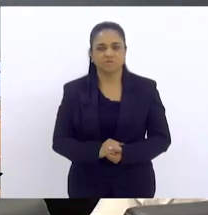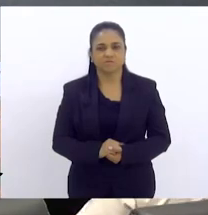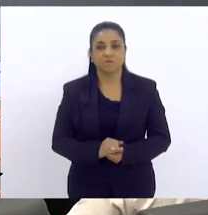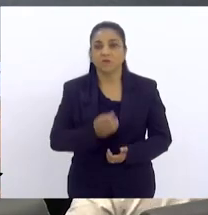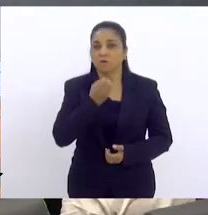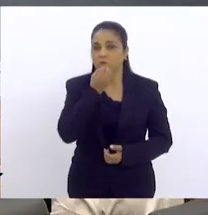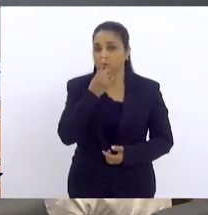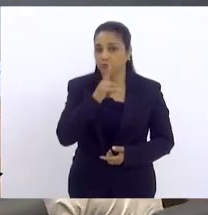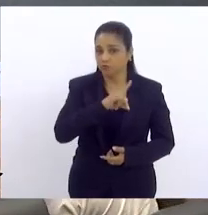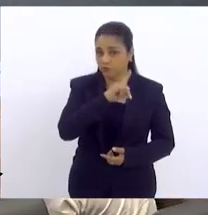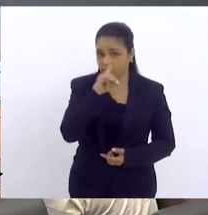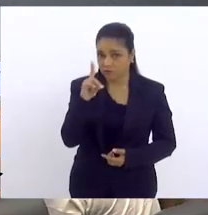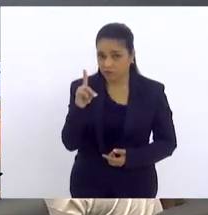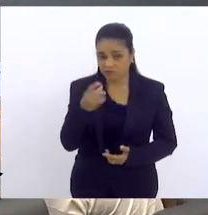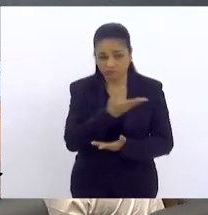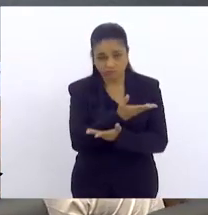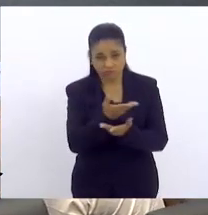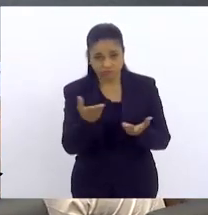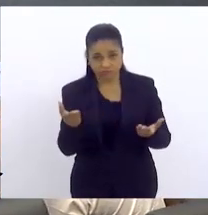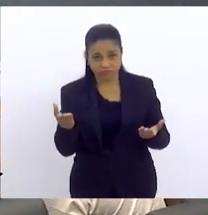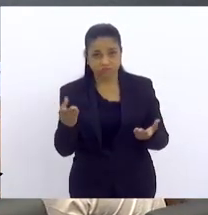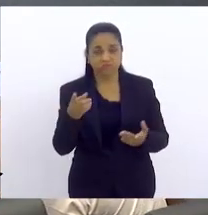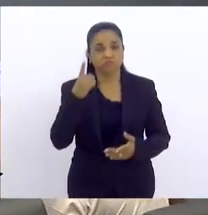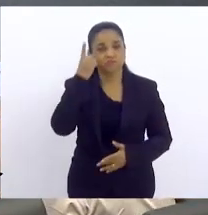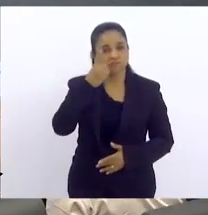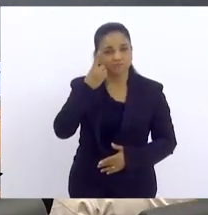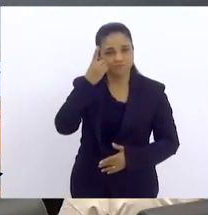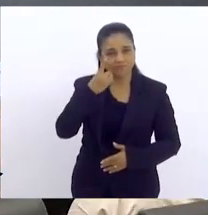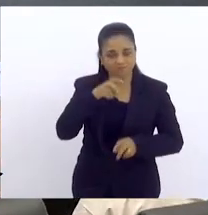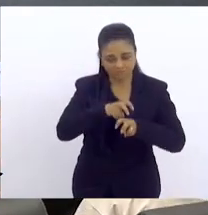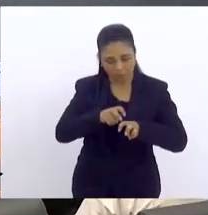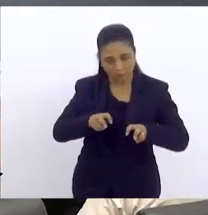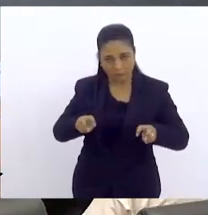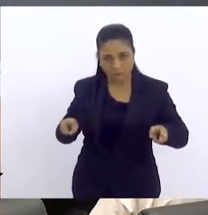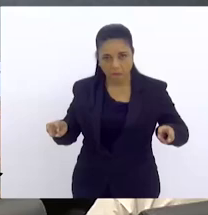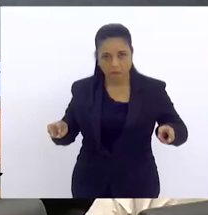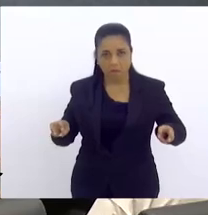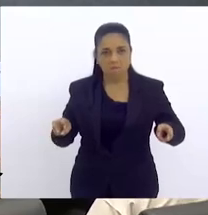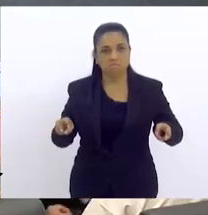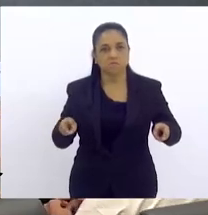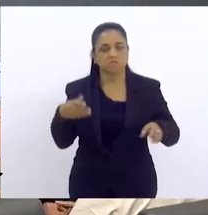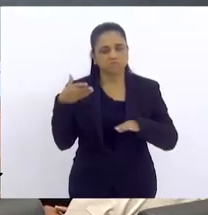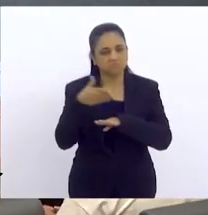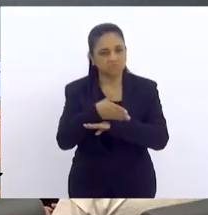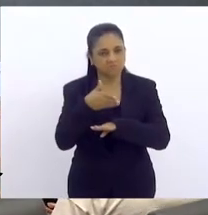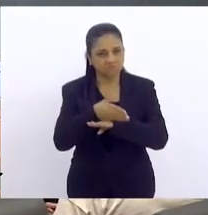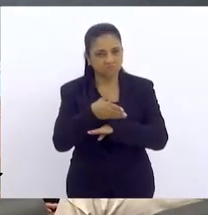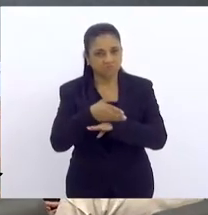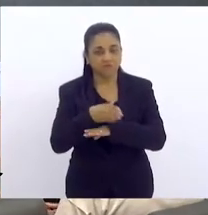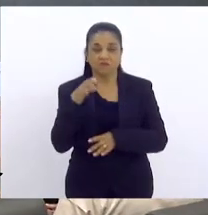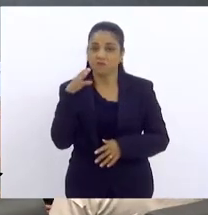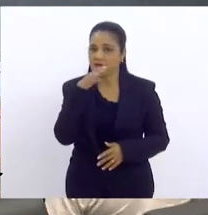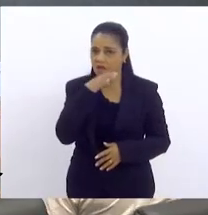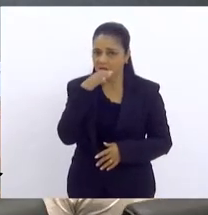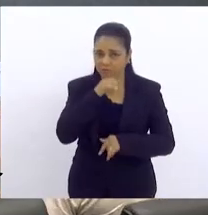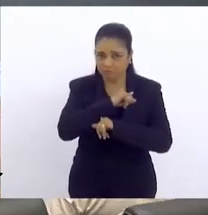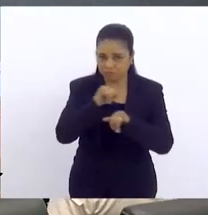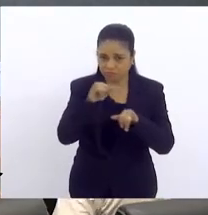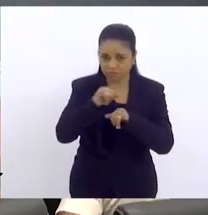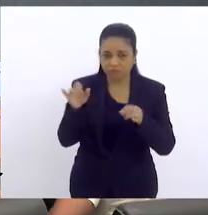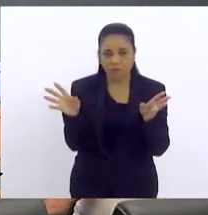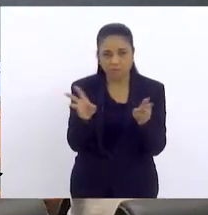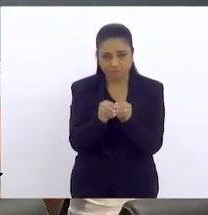Bom dia a todos bom dia nobres parlamentares integrantes da mesa comprimento a todos os presentes você se Breve Aqui medidor